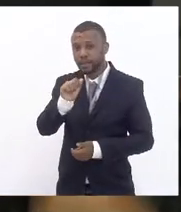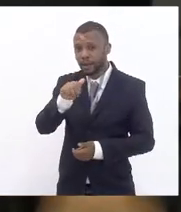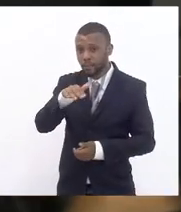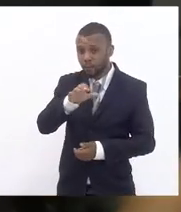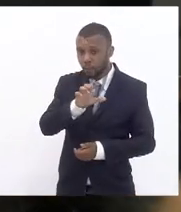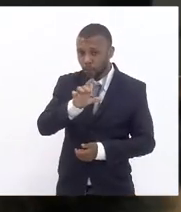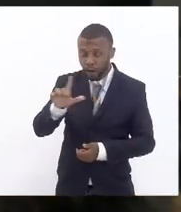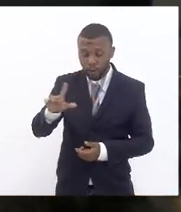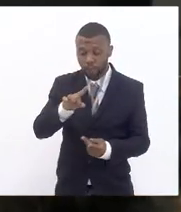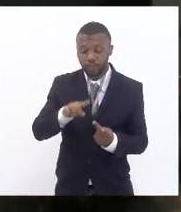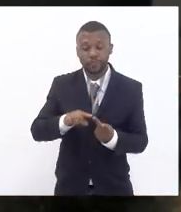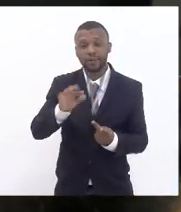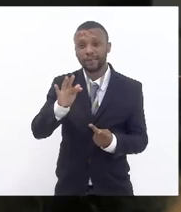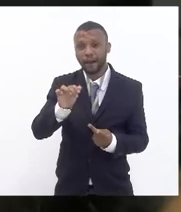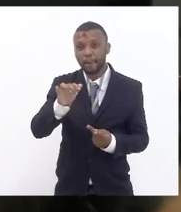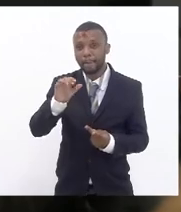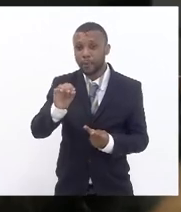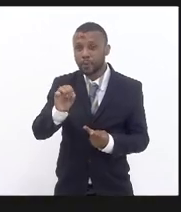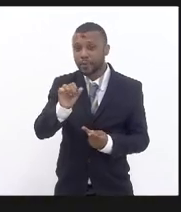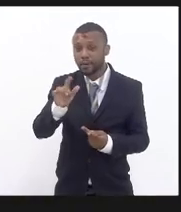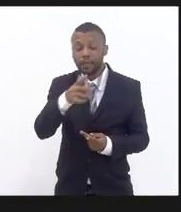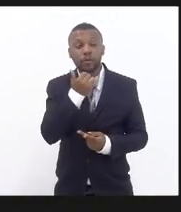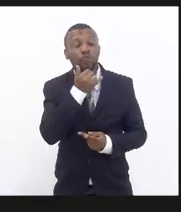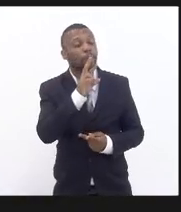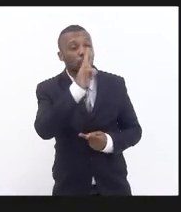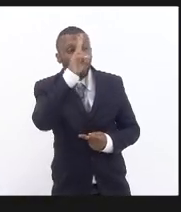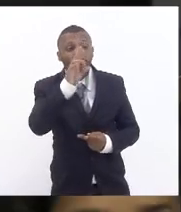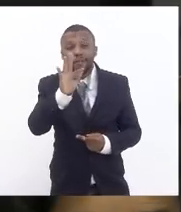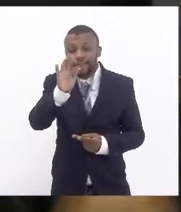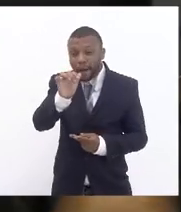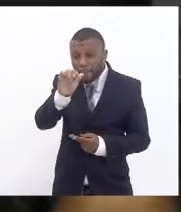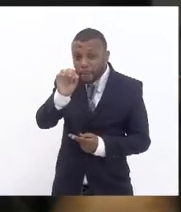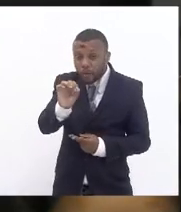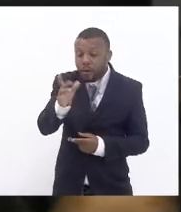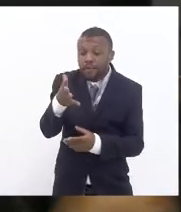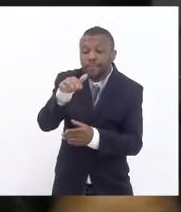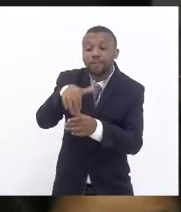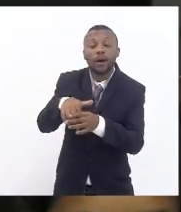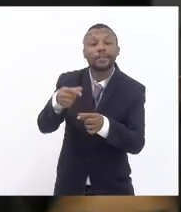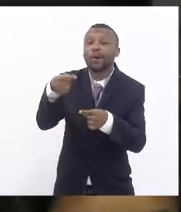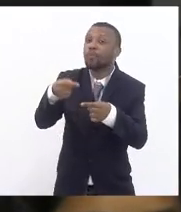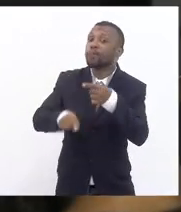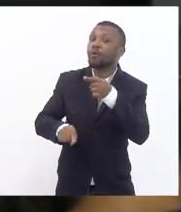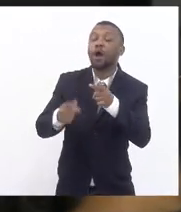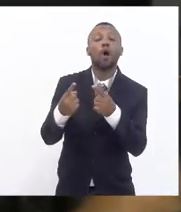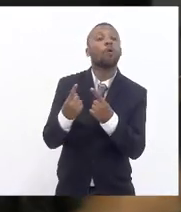Fábio Silva. Não, Fábio Silva contrário. A voto contrário do Fábio